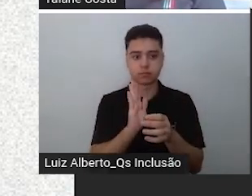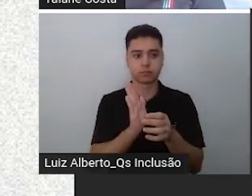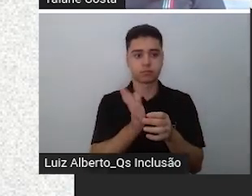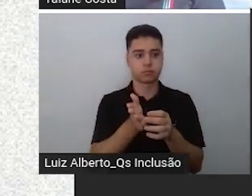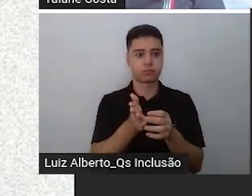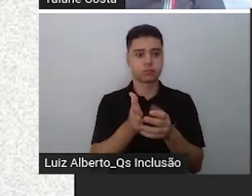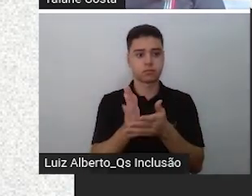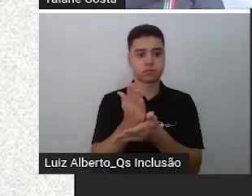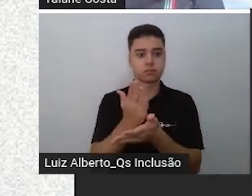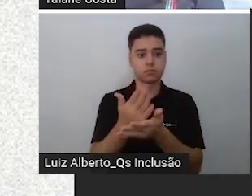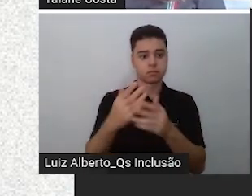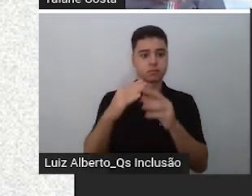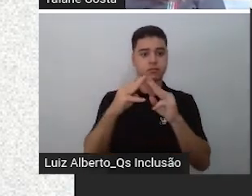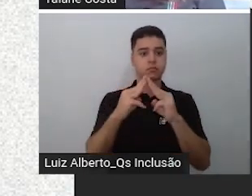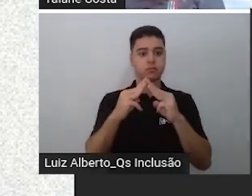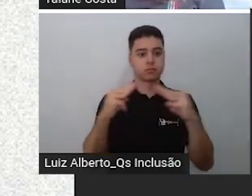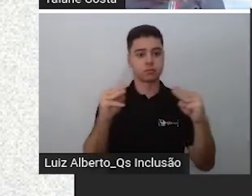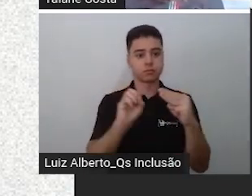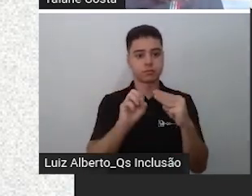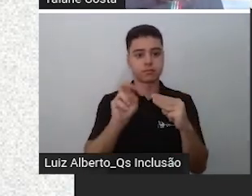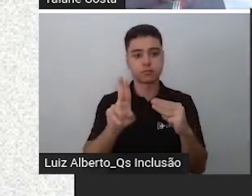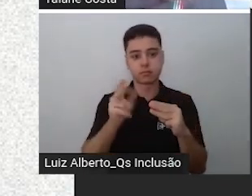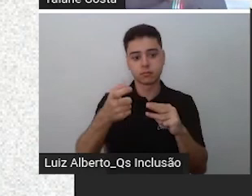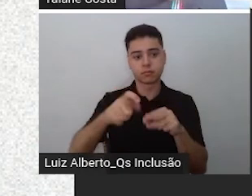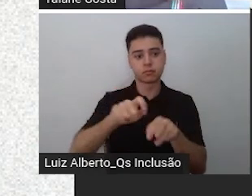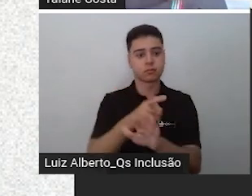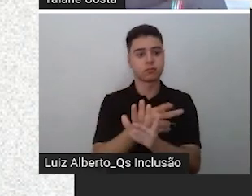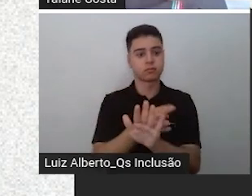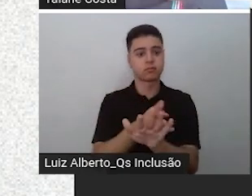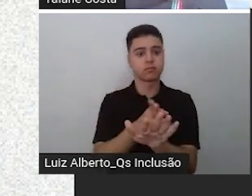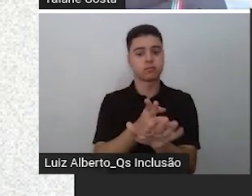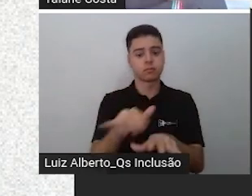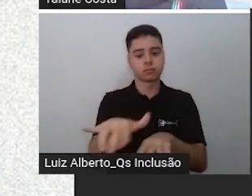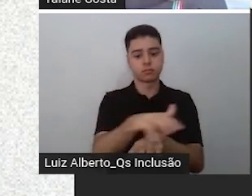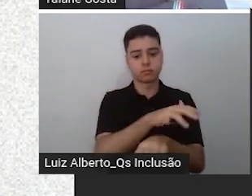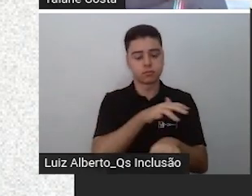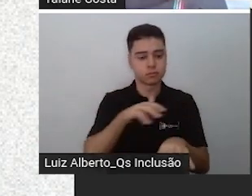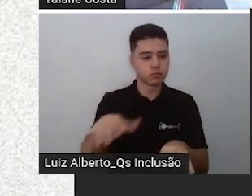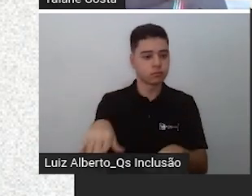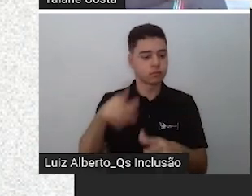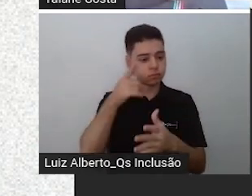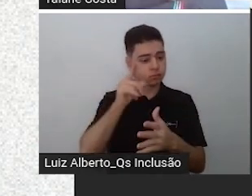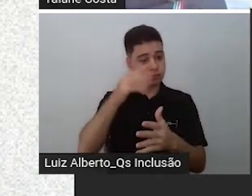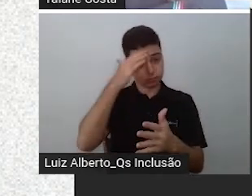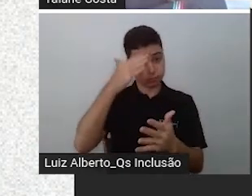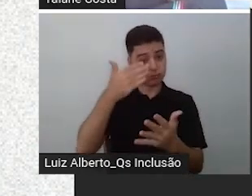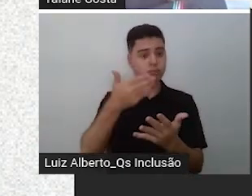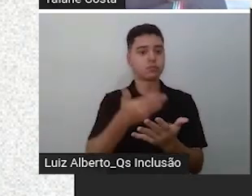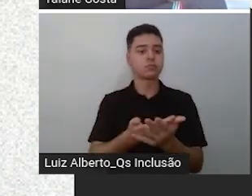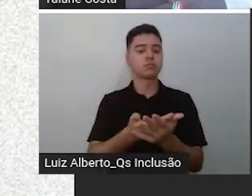algum museu ou outros espaços para concretizar